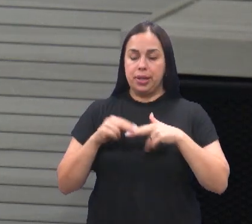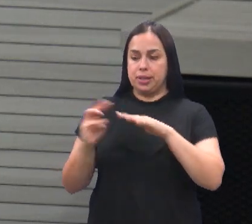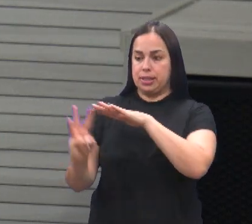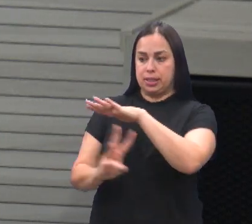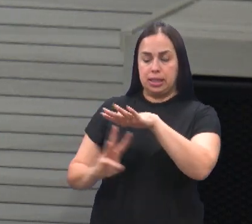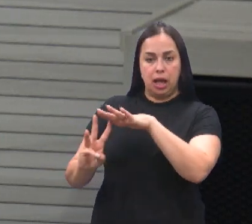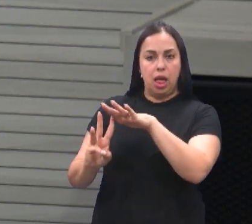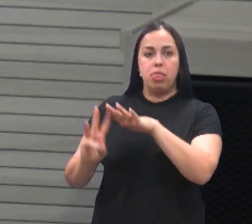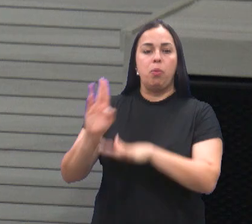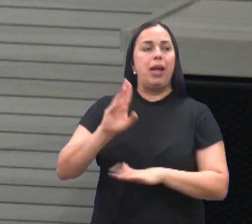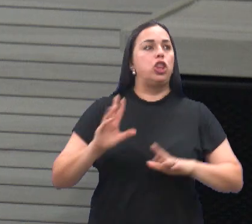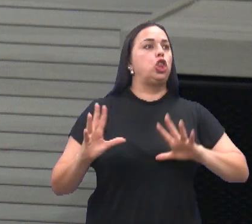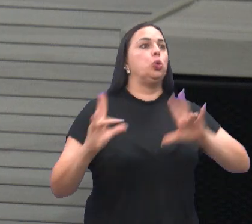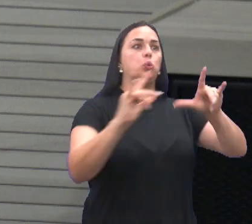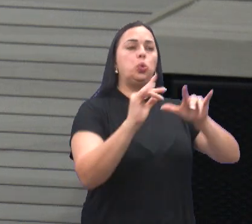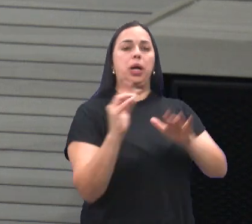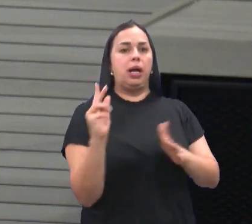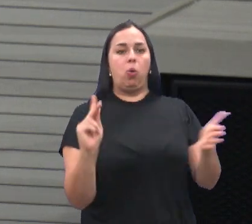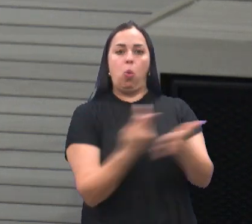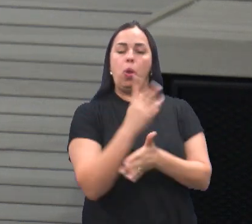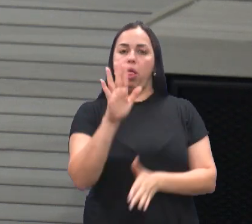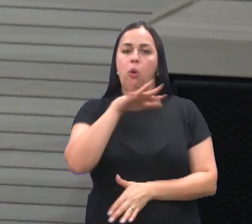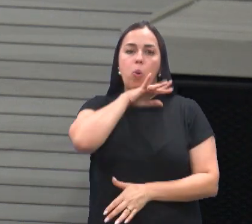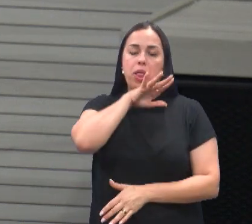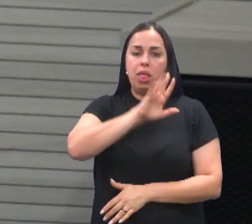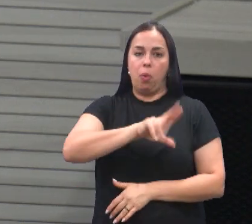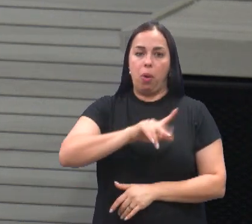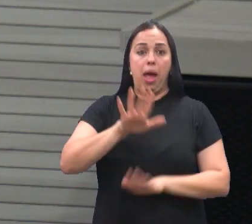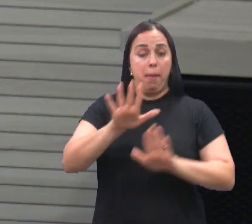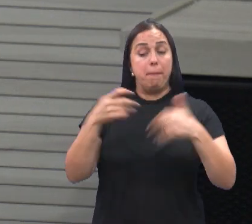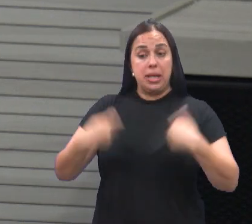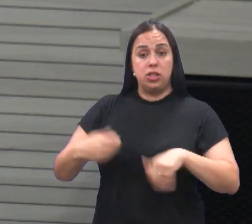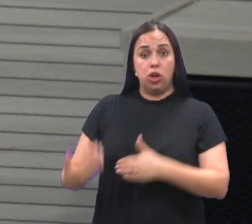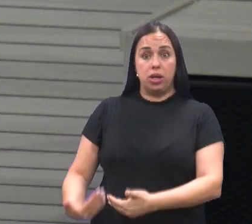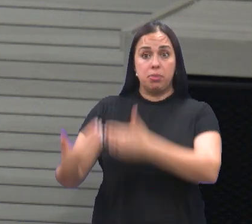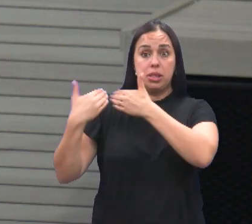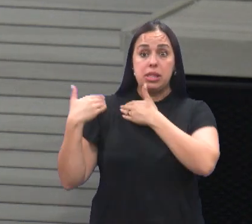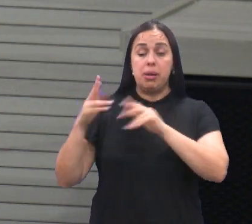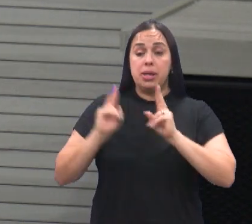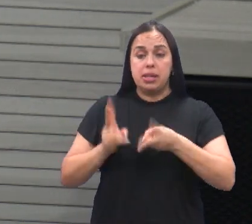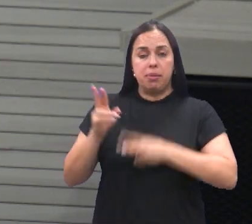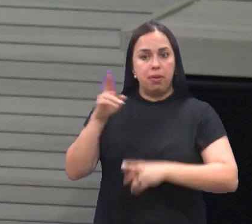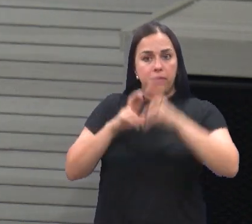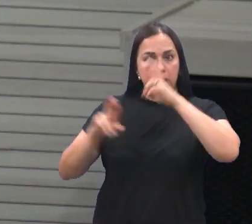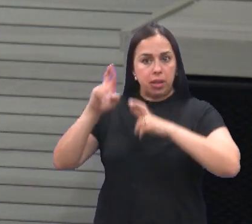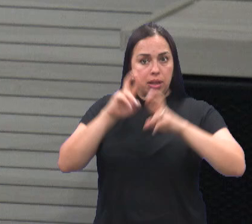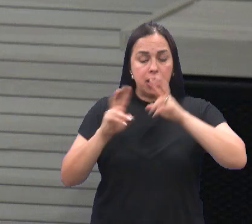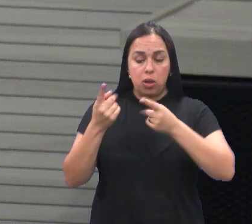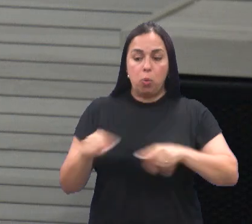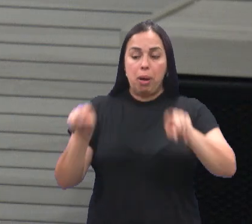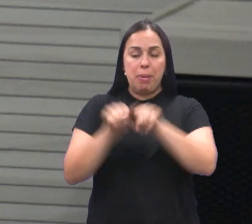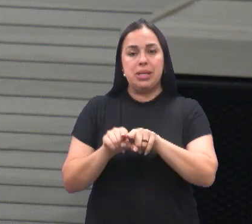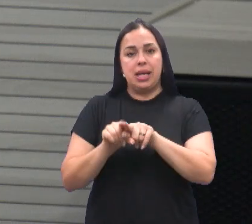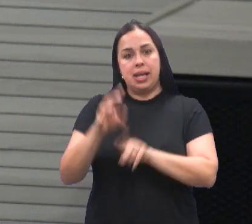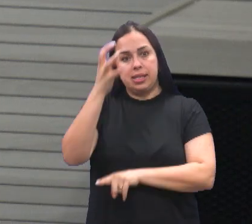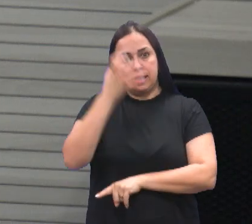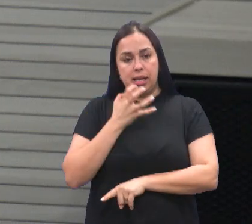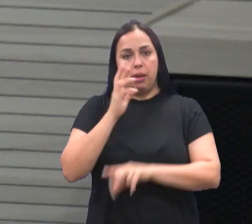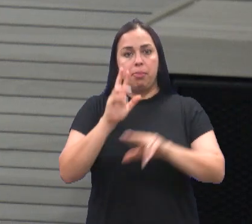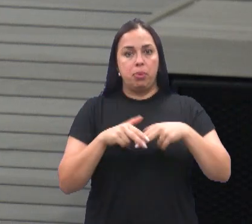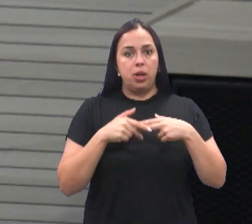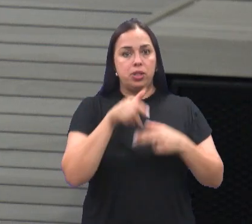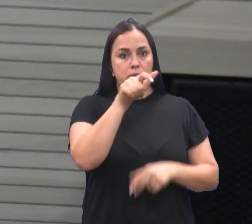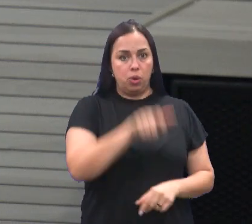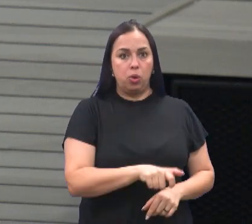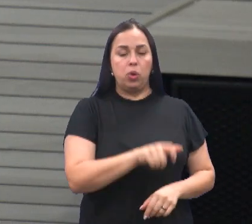as terceirizações, mas elas devem ser feitas com muita responsabilidade, com fiscalização e com entidades sérias. Então, seguindo a recomendação do